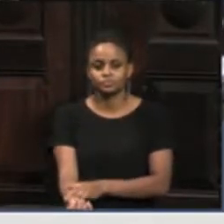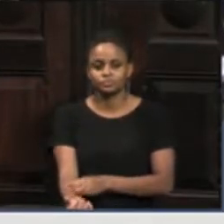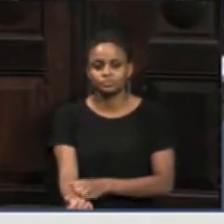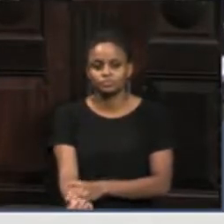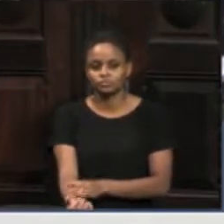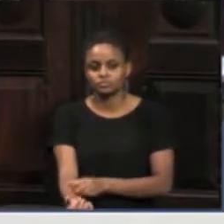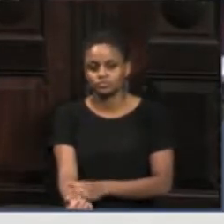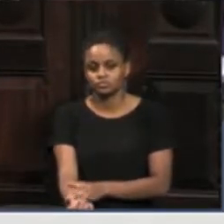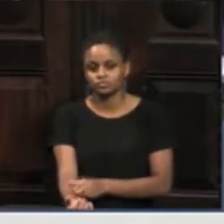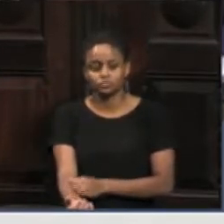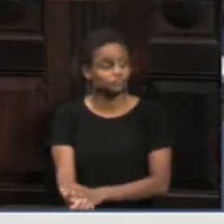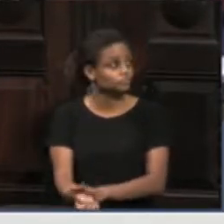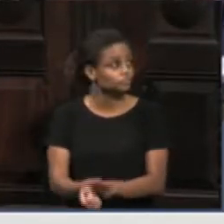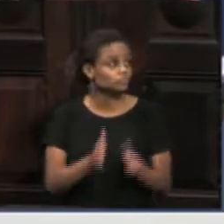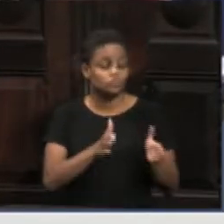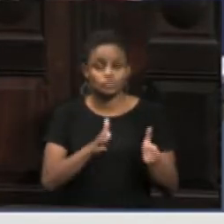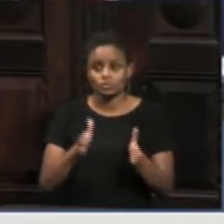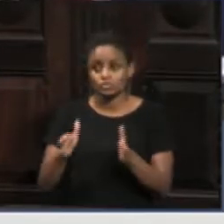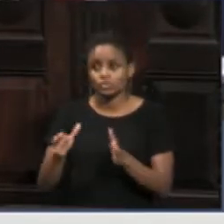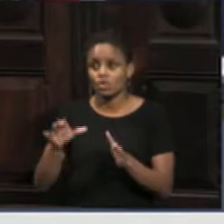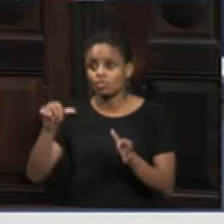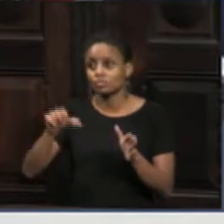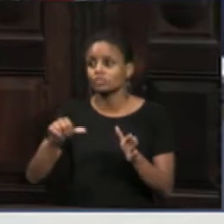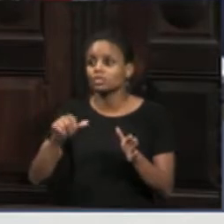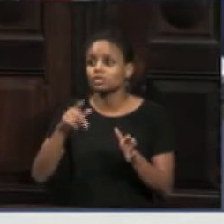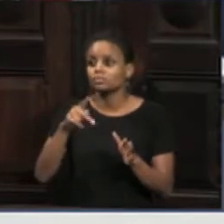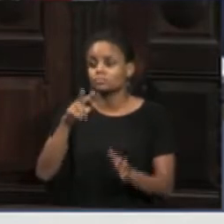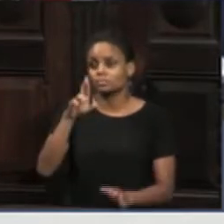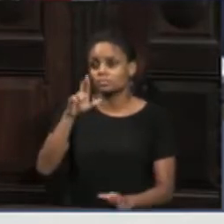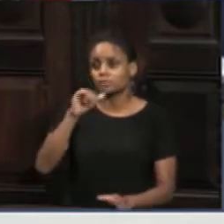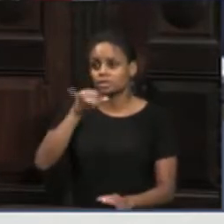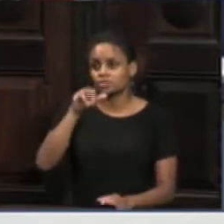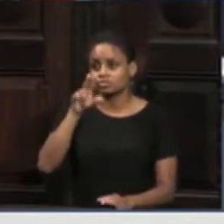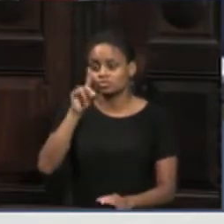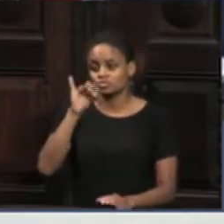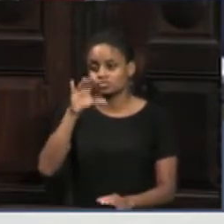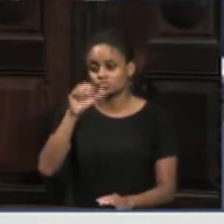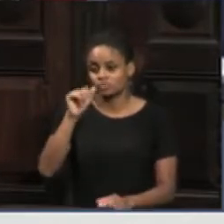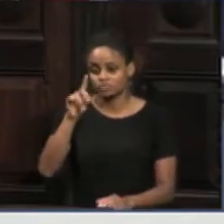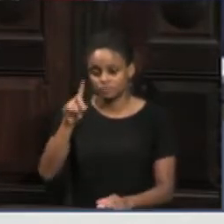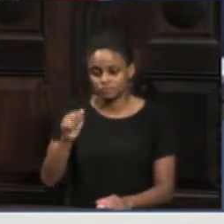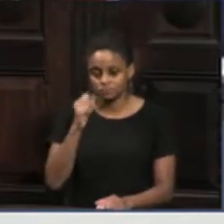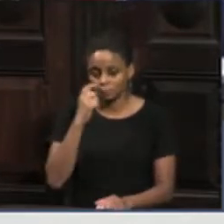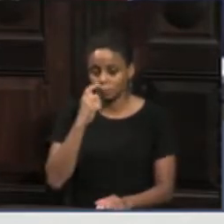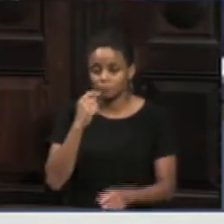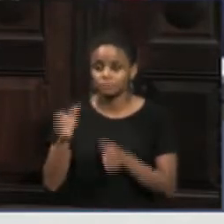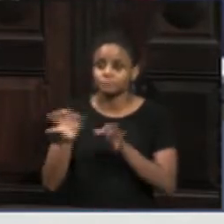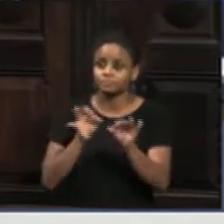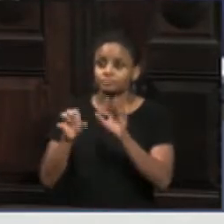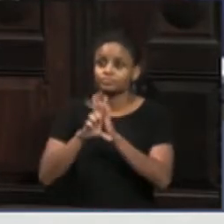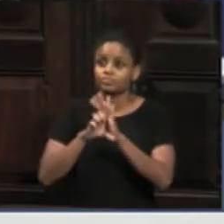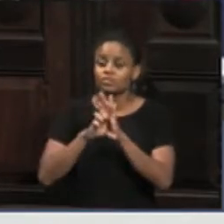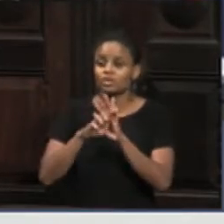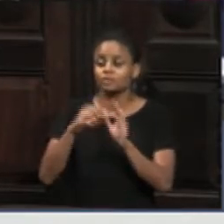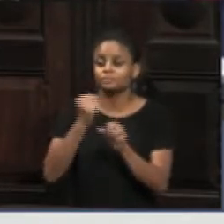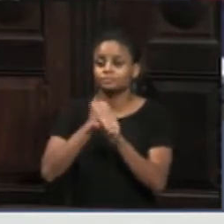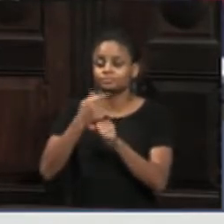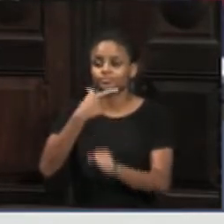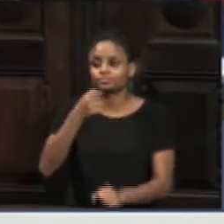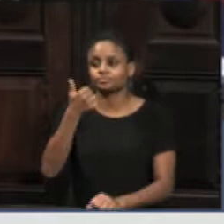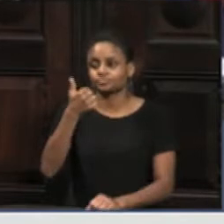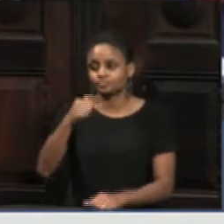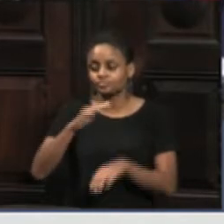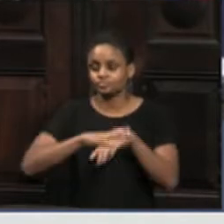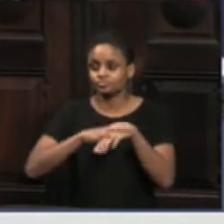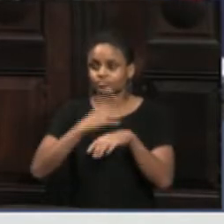de ordem, está prejudicada a indicação legislativa 209 de 2017. Indicação legislativa 211 de 2017, de autoria do deputado Zaqueu Teixeira.